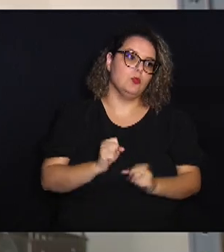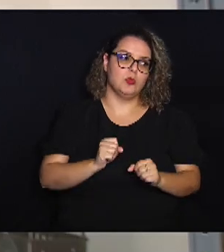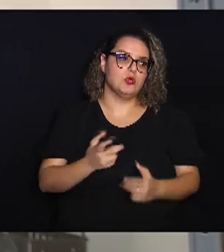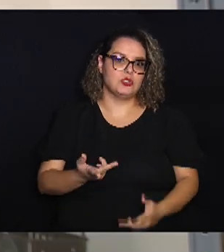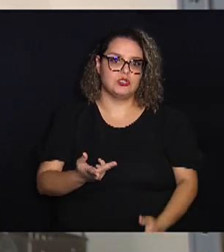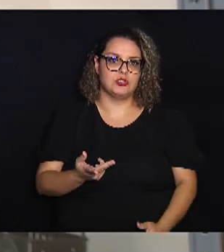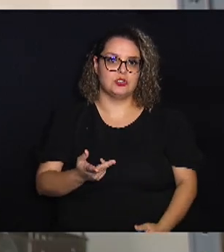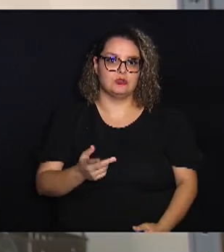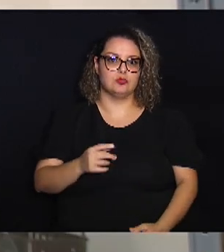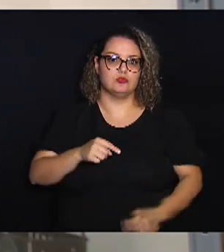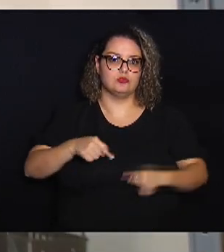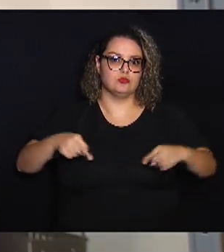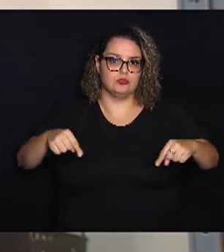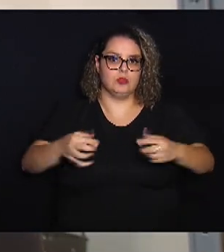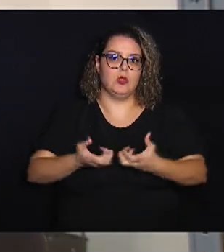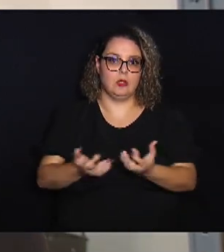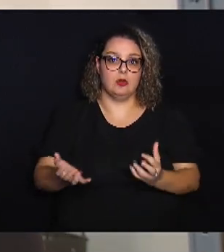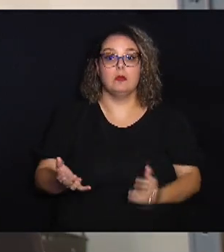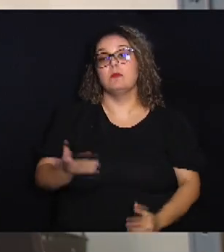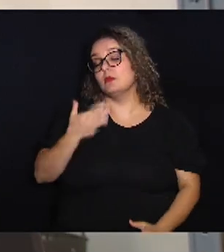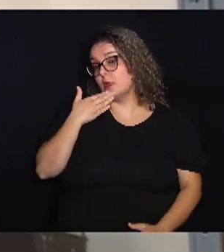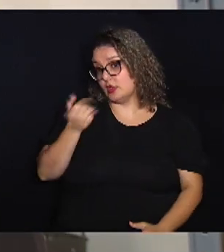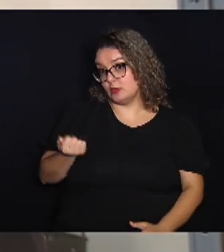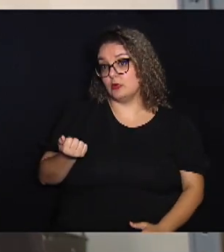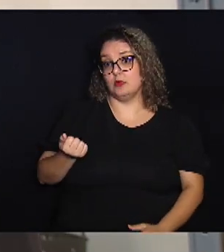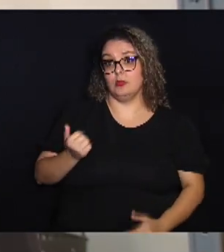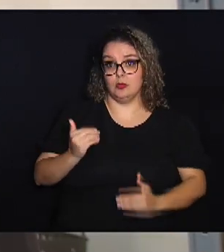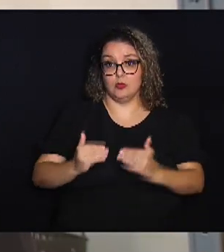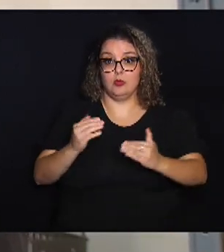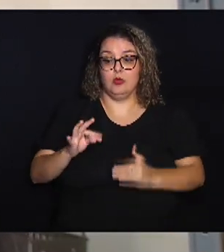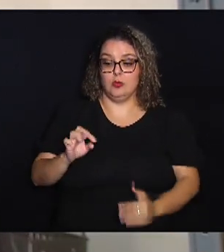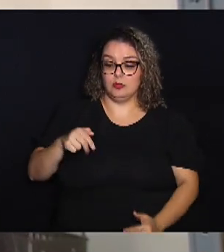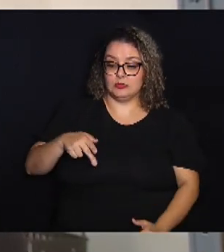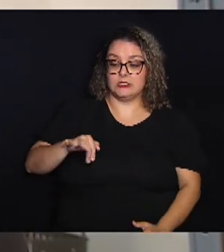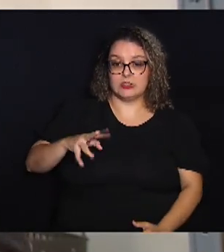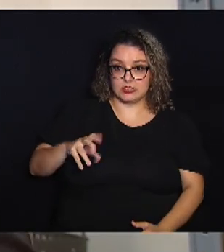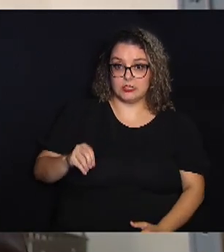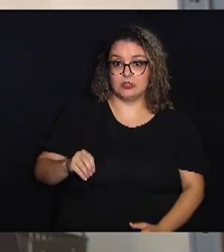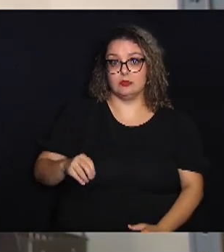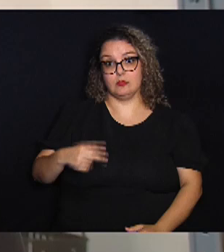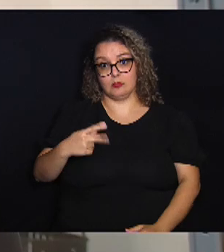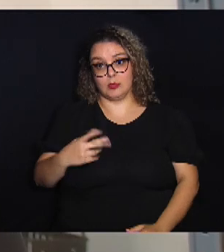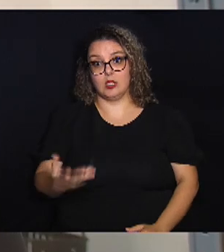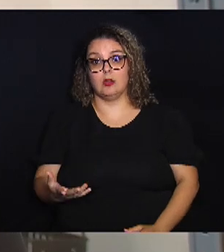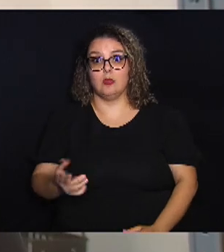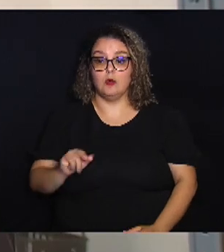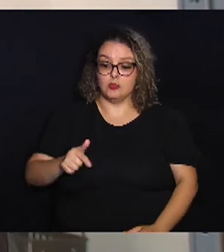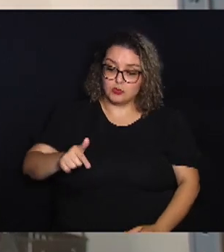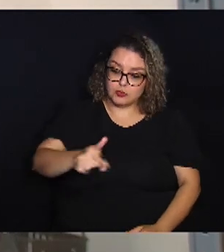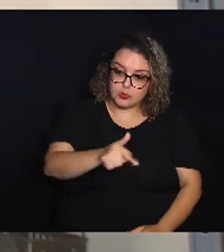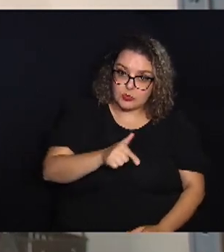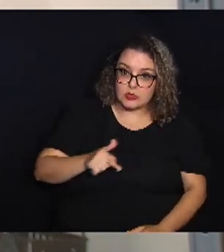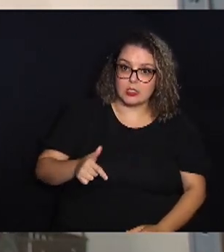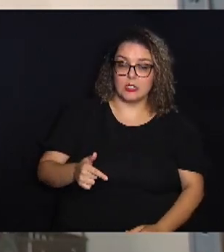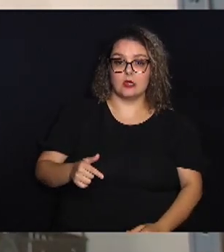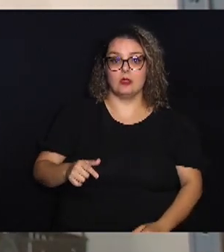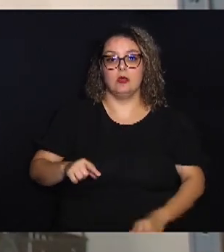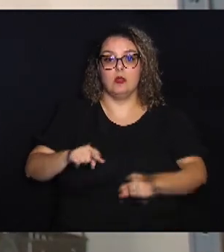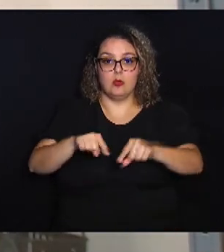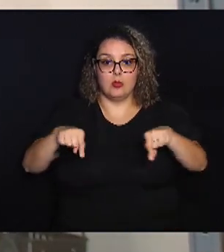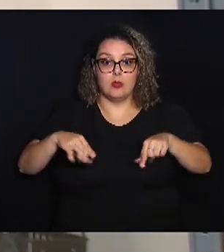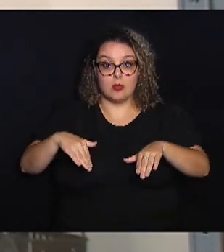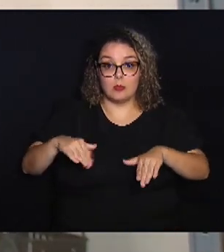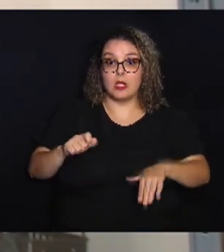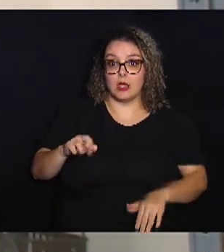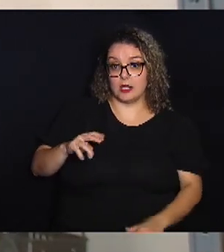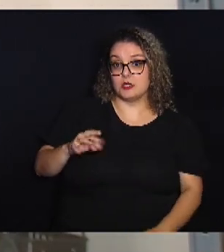um jardim? Melhor coisa, você produzir um tanquinho para ela, né? Um lago, uma piscininha artificial,